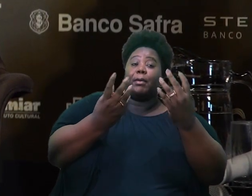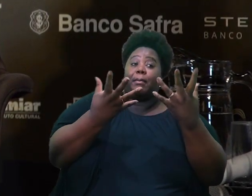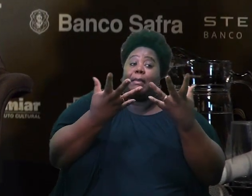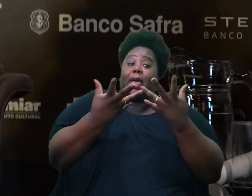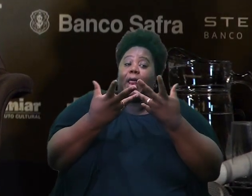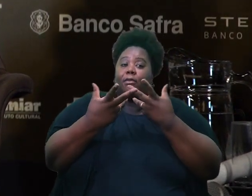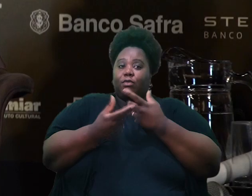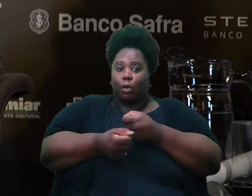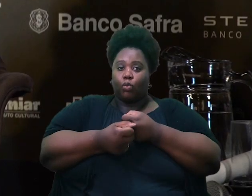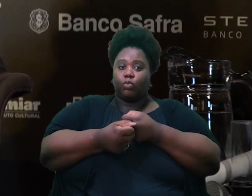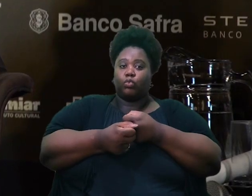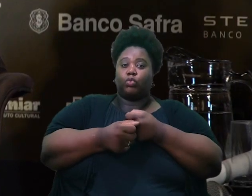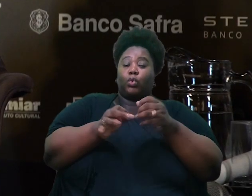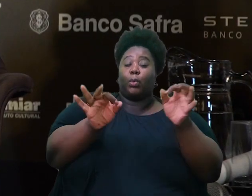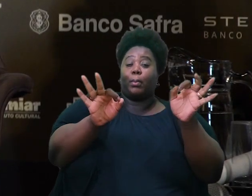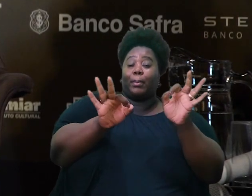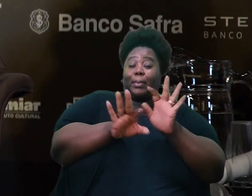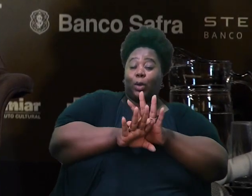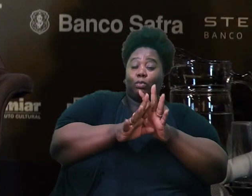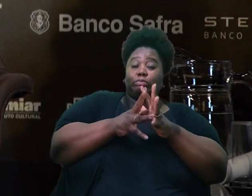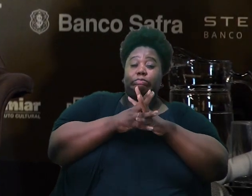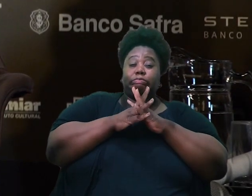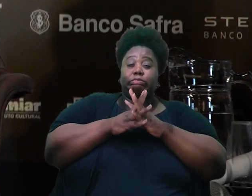ricos, complexos,